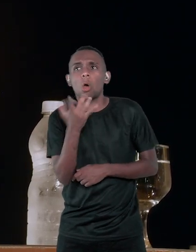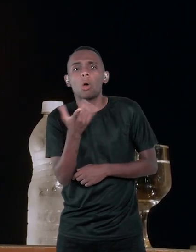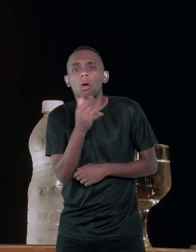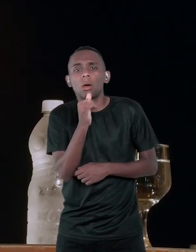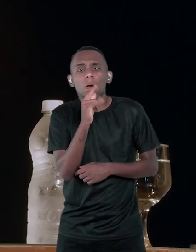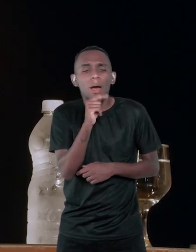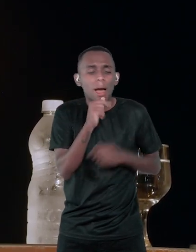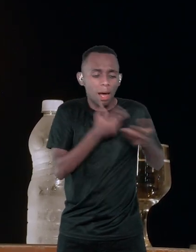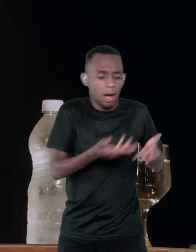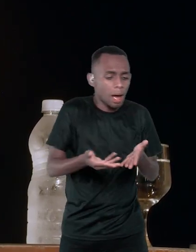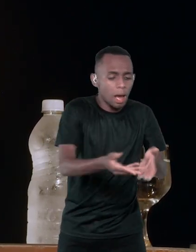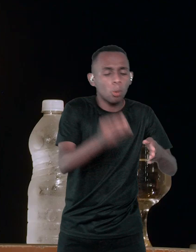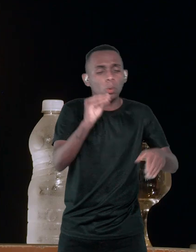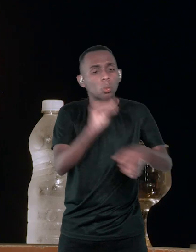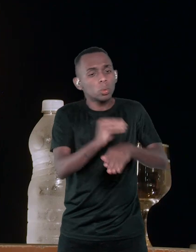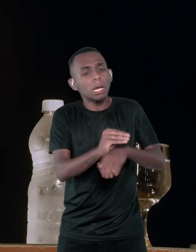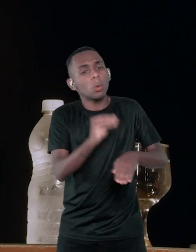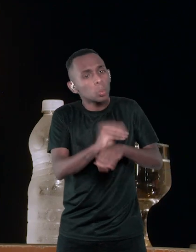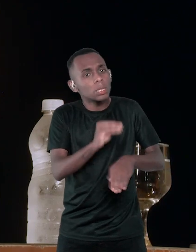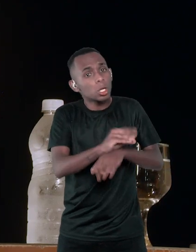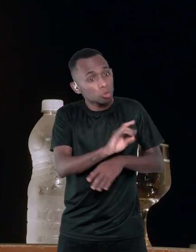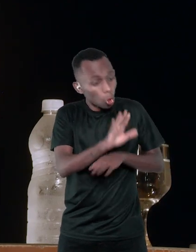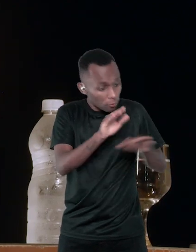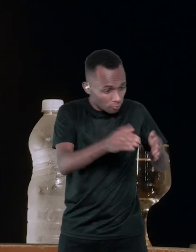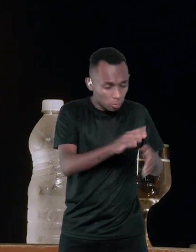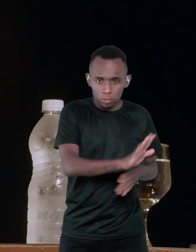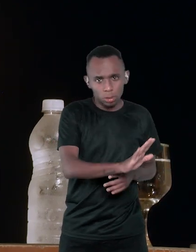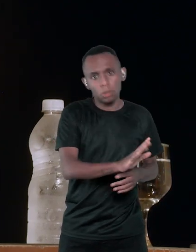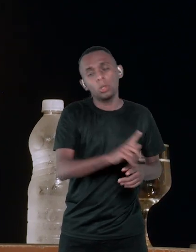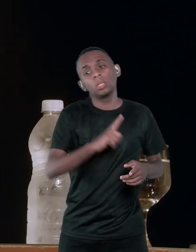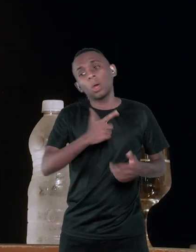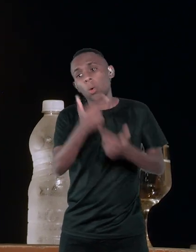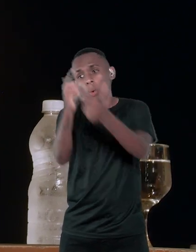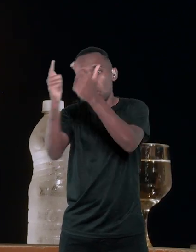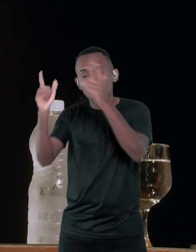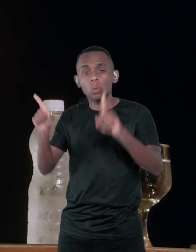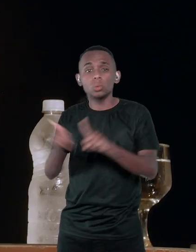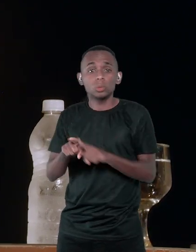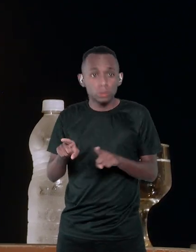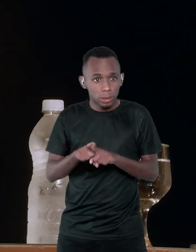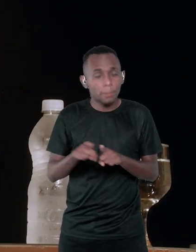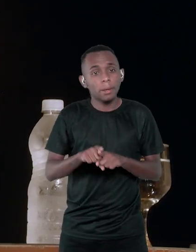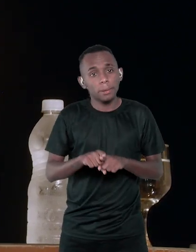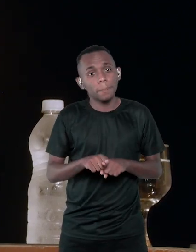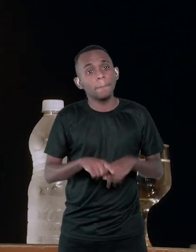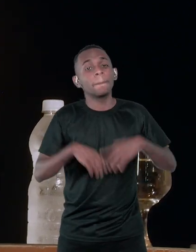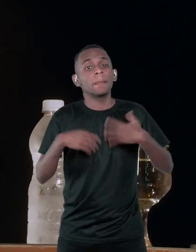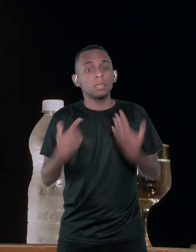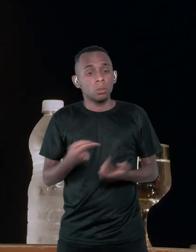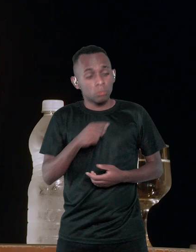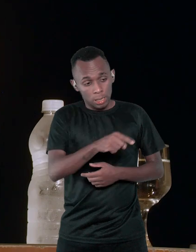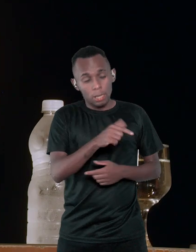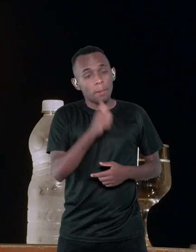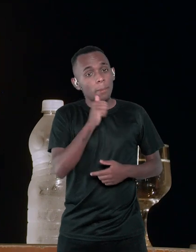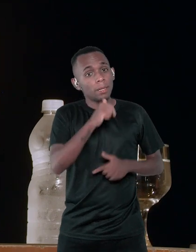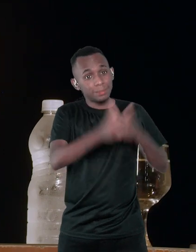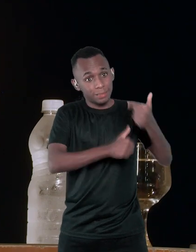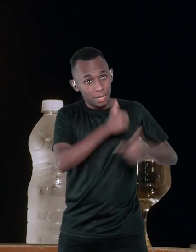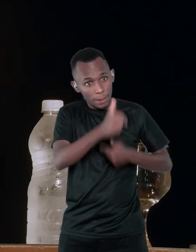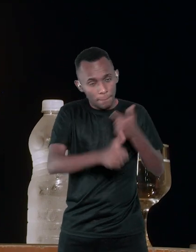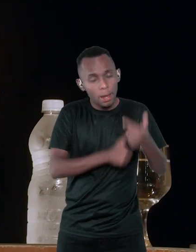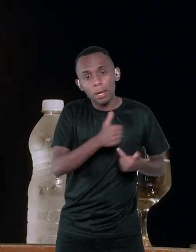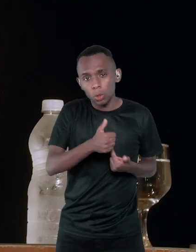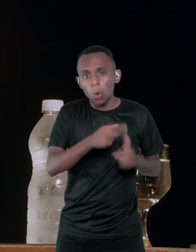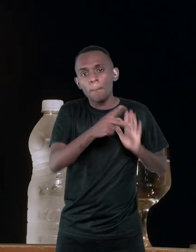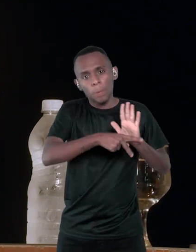só de proteção ao meio ambiente, e tudo isso que escorre pelo trabalho da Silvana, mas agora que esse projeto Cidade e Seus